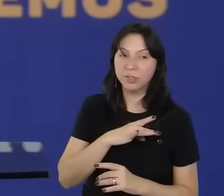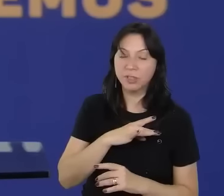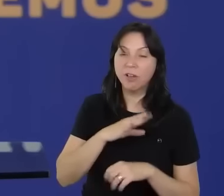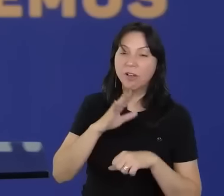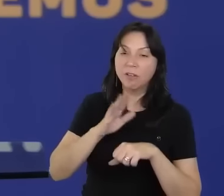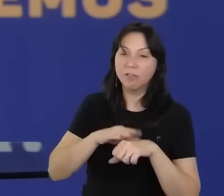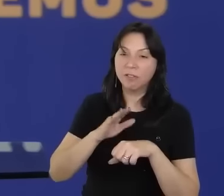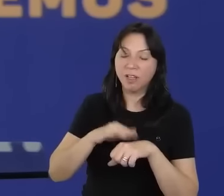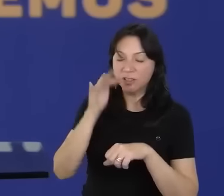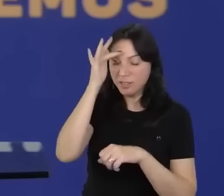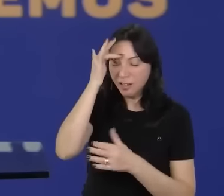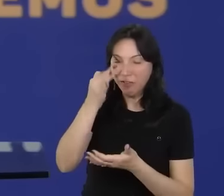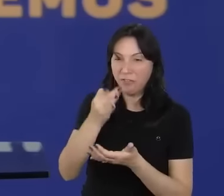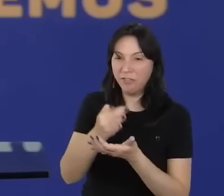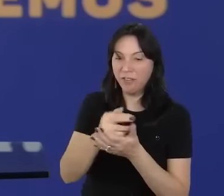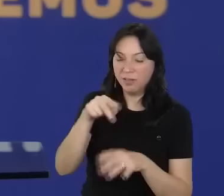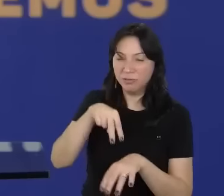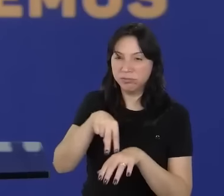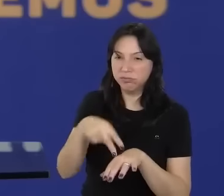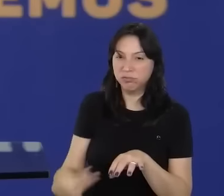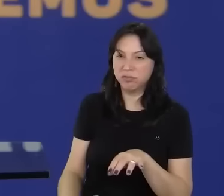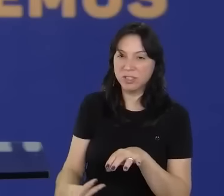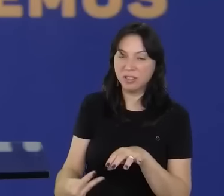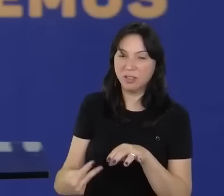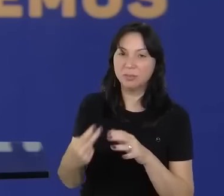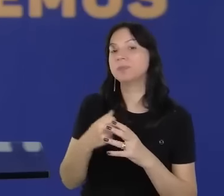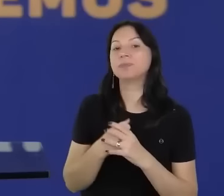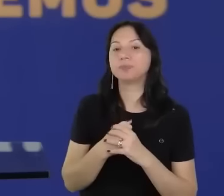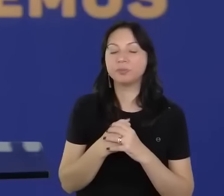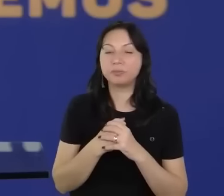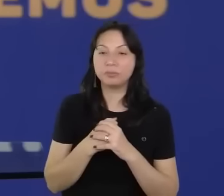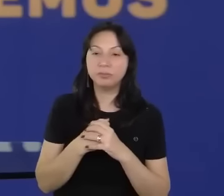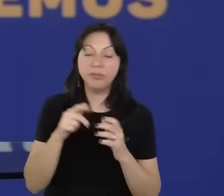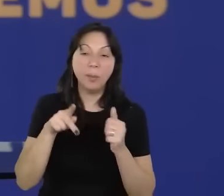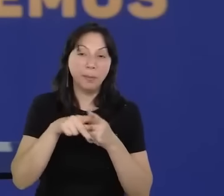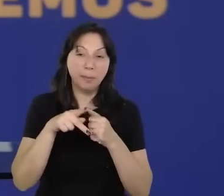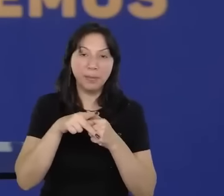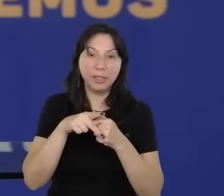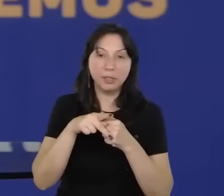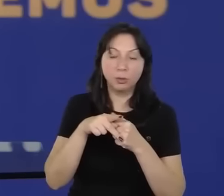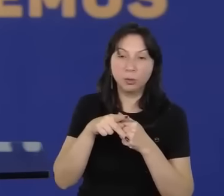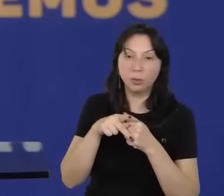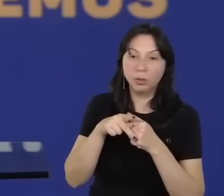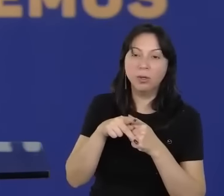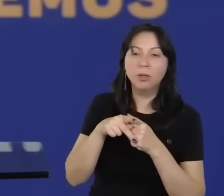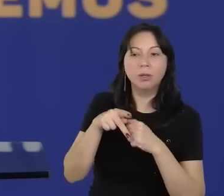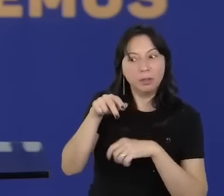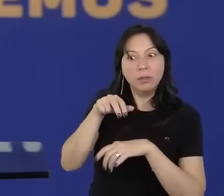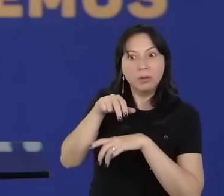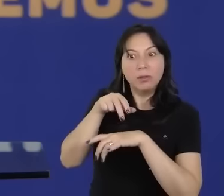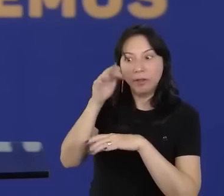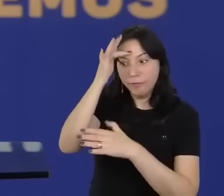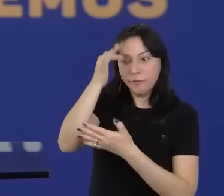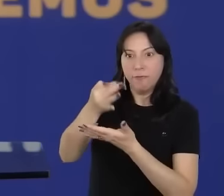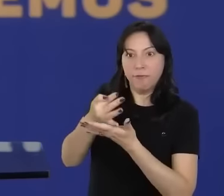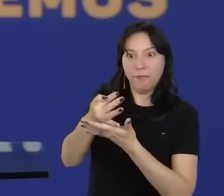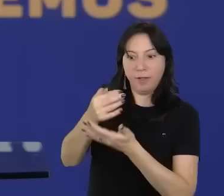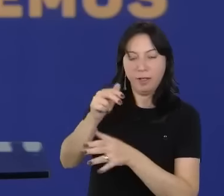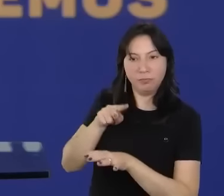porque ele tá caminhando olhando para Jesus e aí de repente ele escuta o barulho do vento daqui a pouquinho